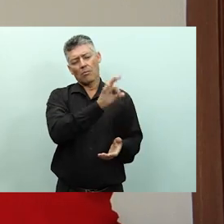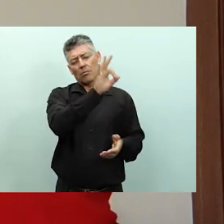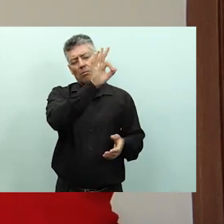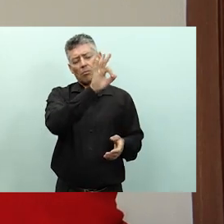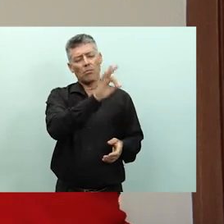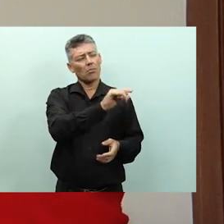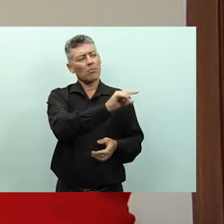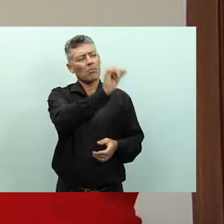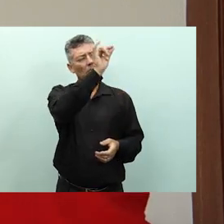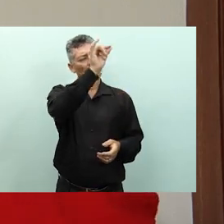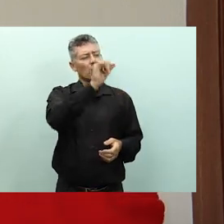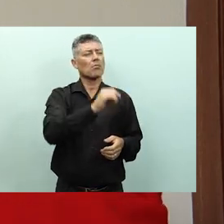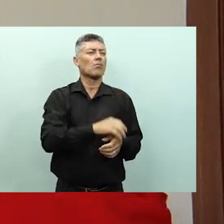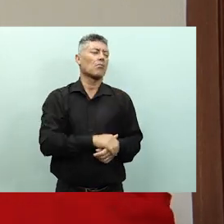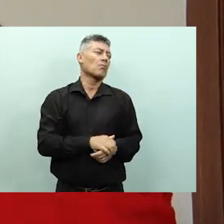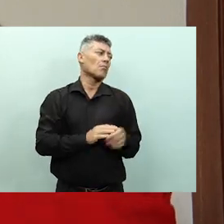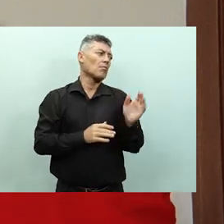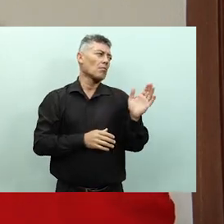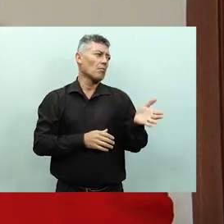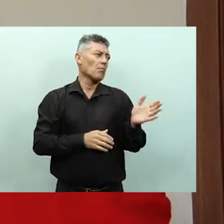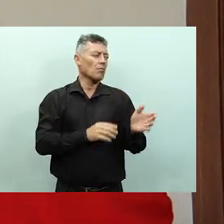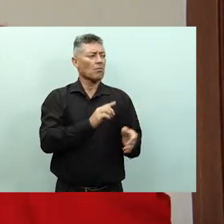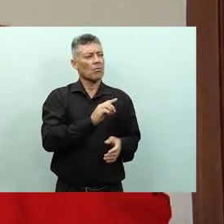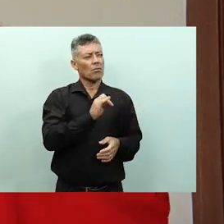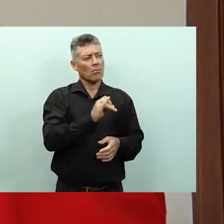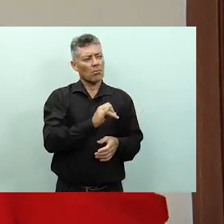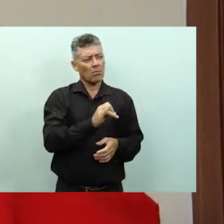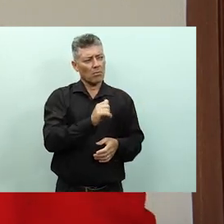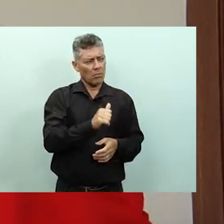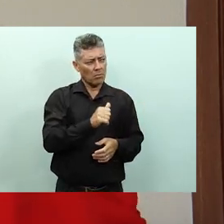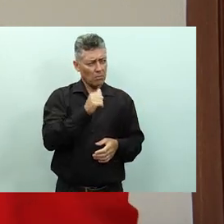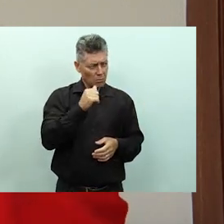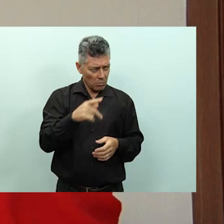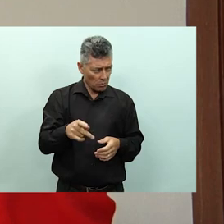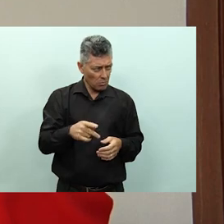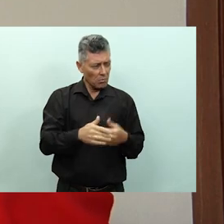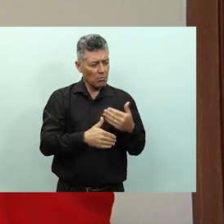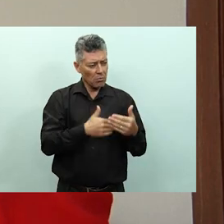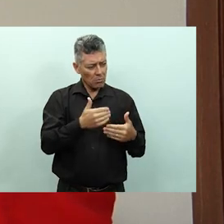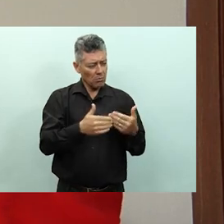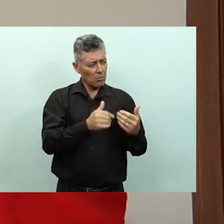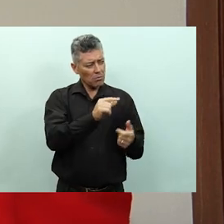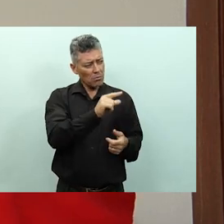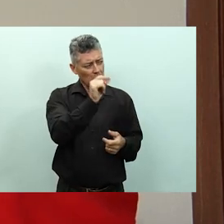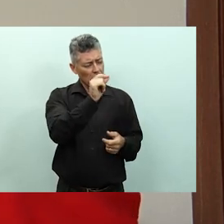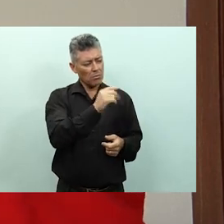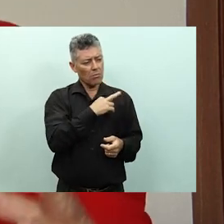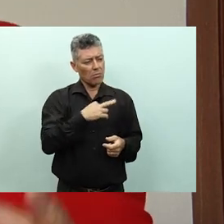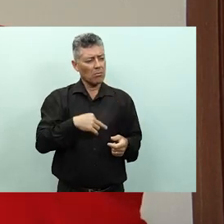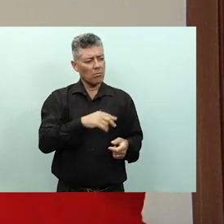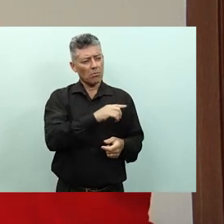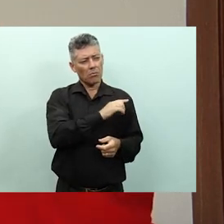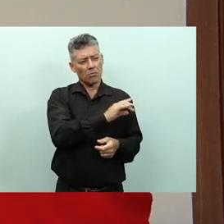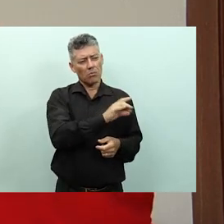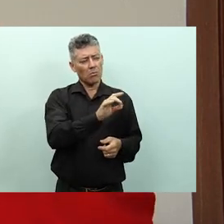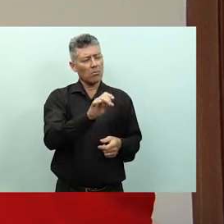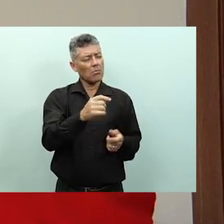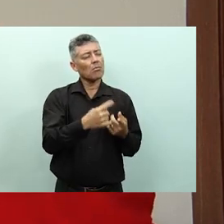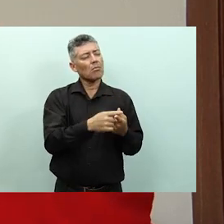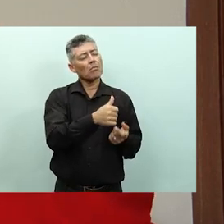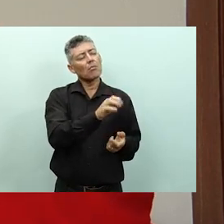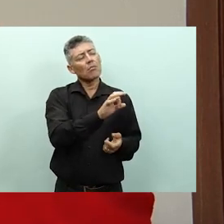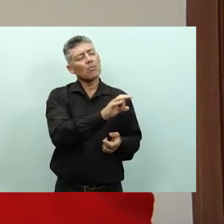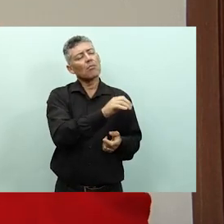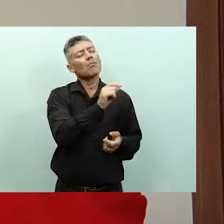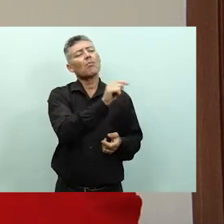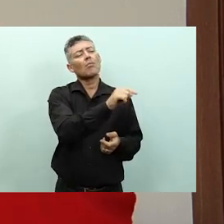nota 10, a nota máxima dada pelo DIAP, que é um órgão que avalia o desempenho dos parlamentares. E por que, que ela teve essa nota